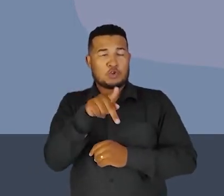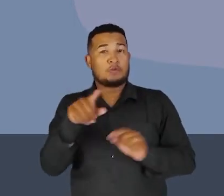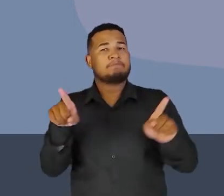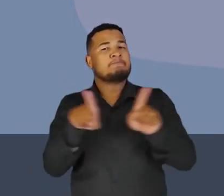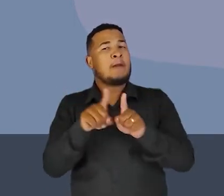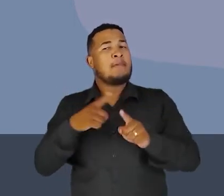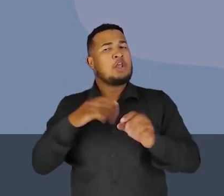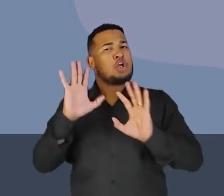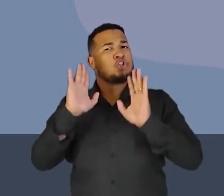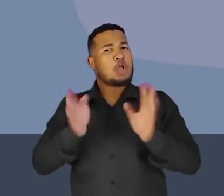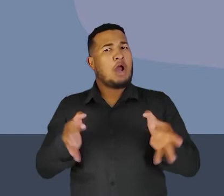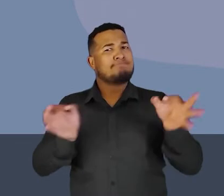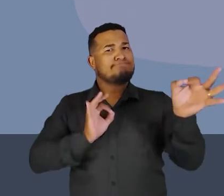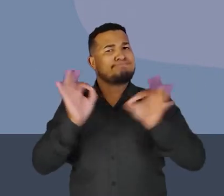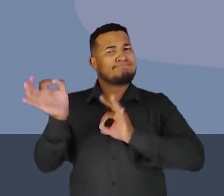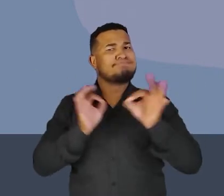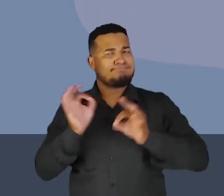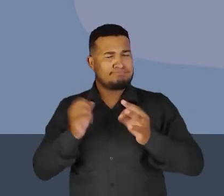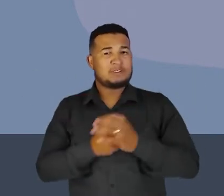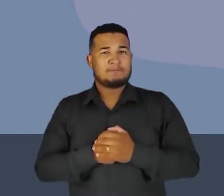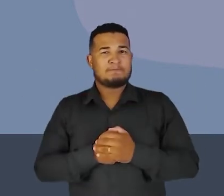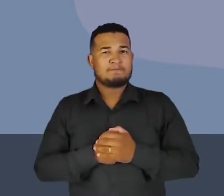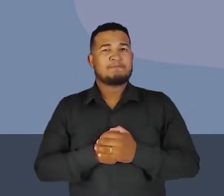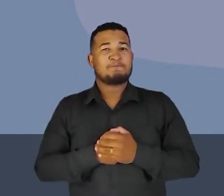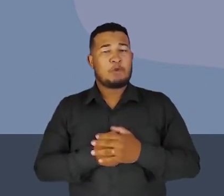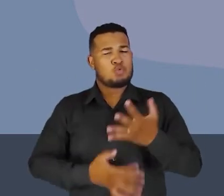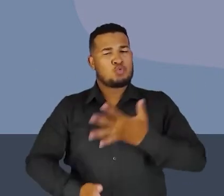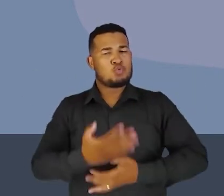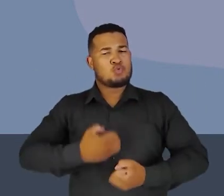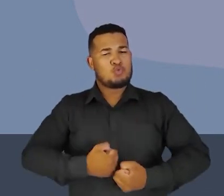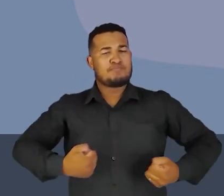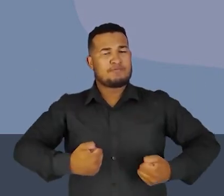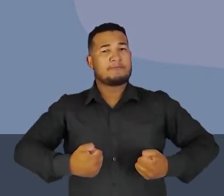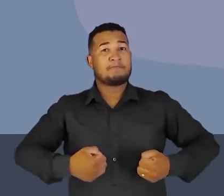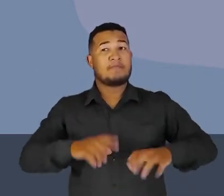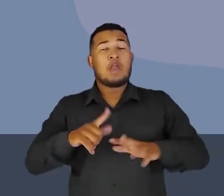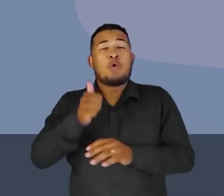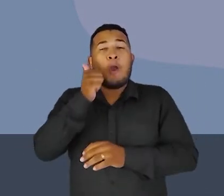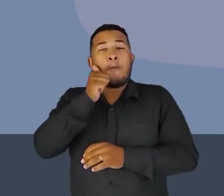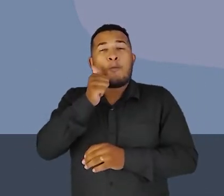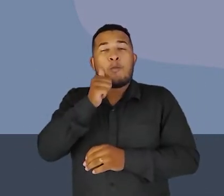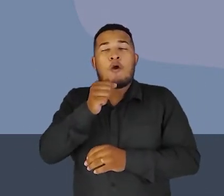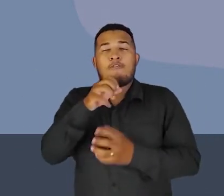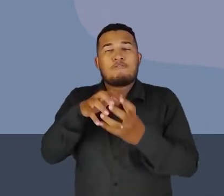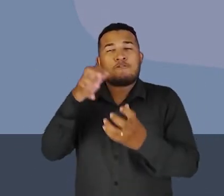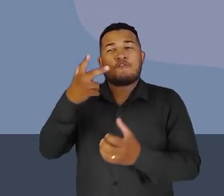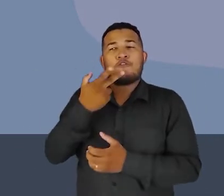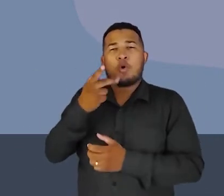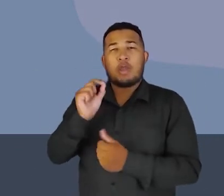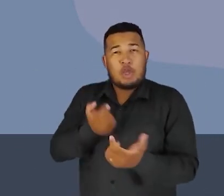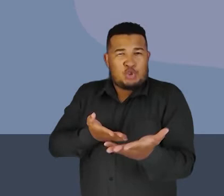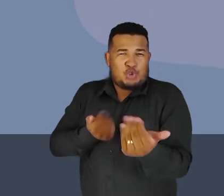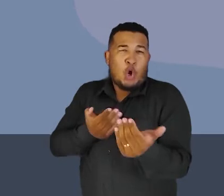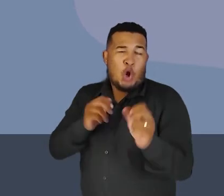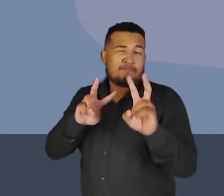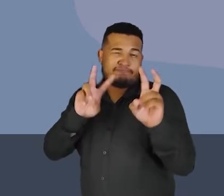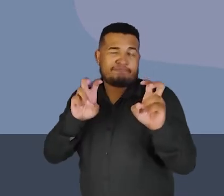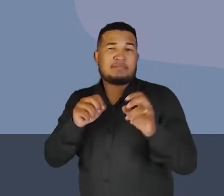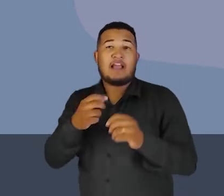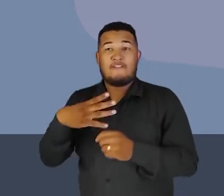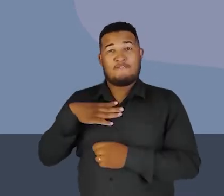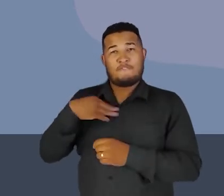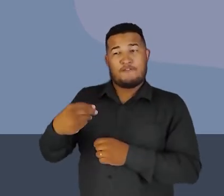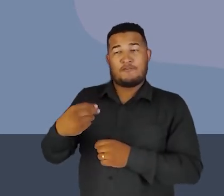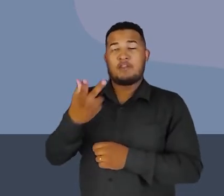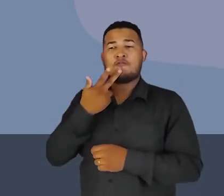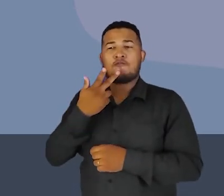já preparado. E uma das senhoras fala o seguinte, né? A mais jovem, a filha,